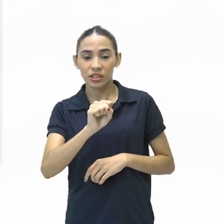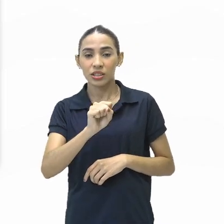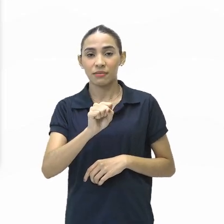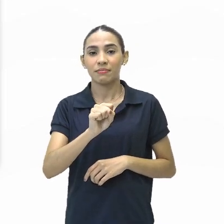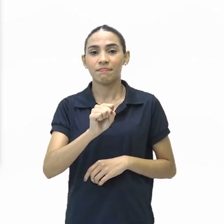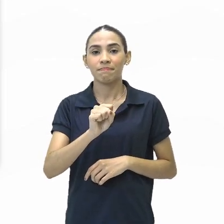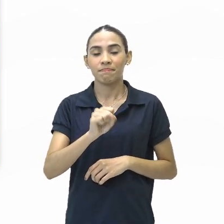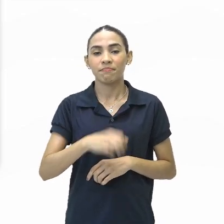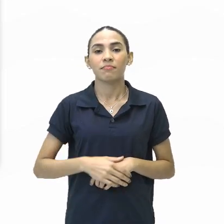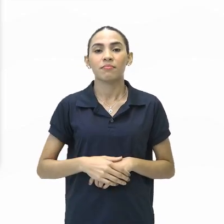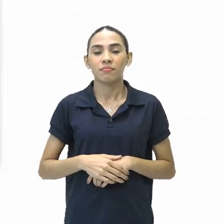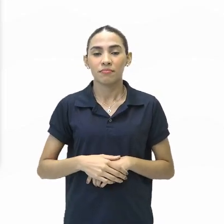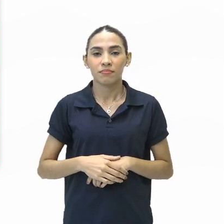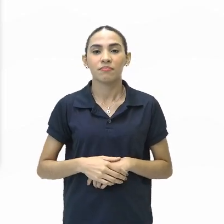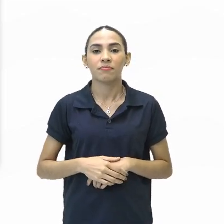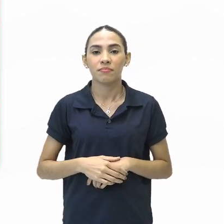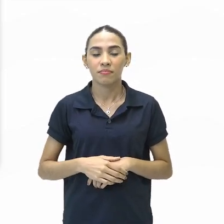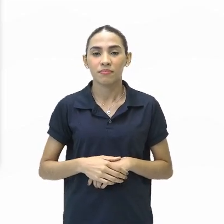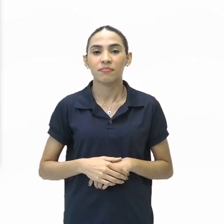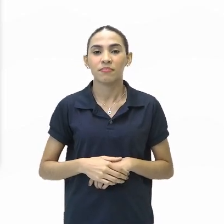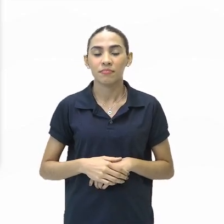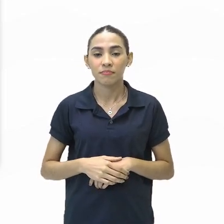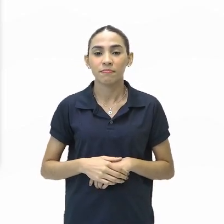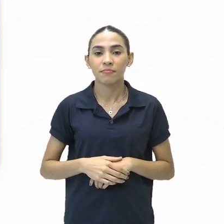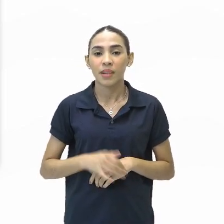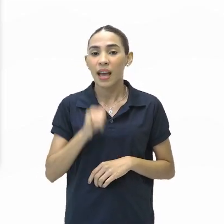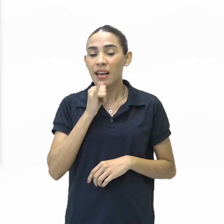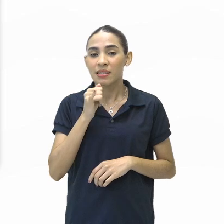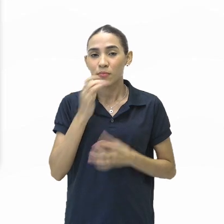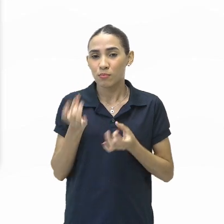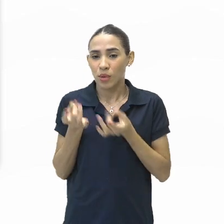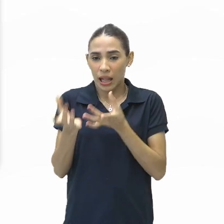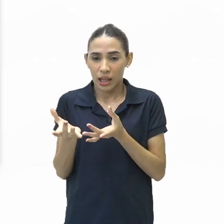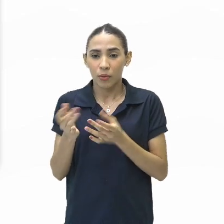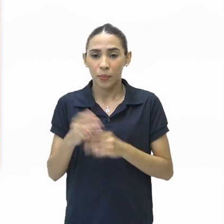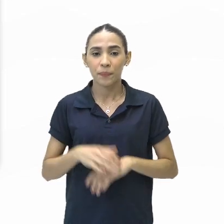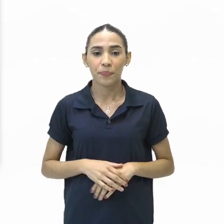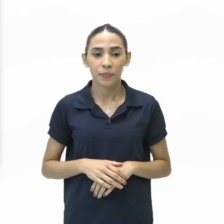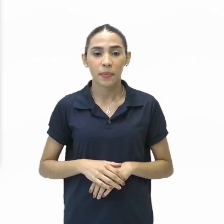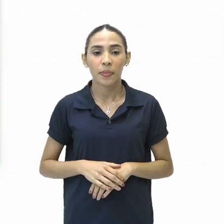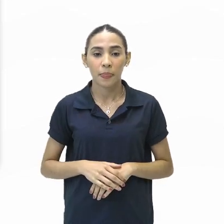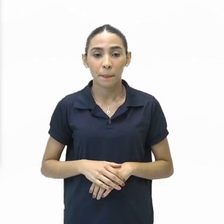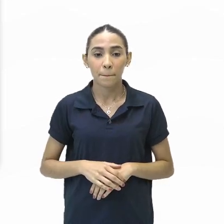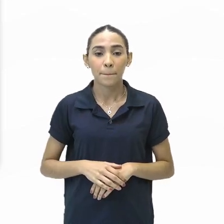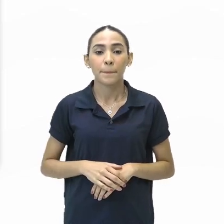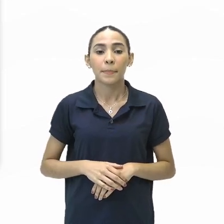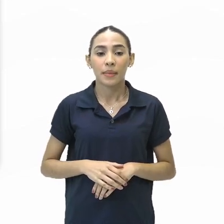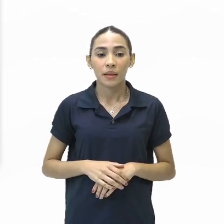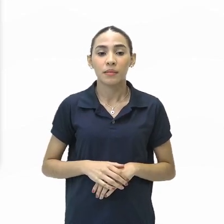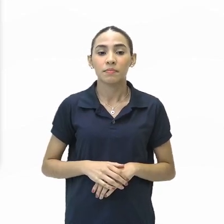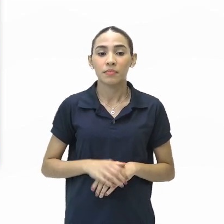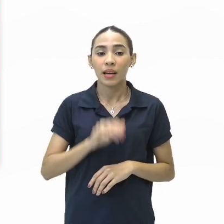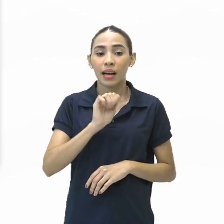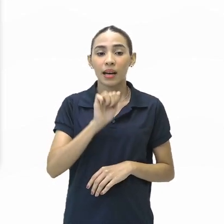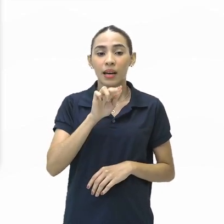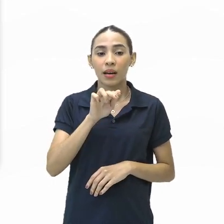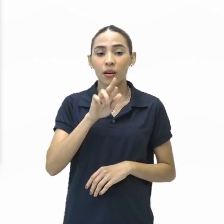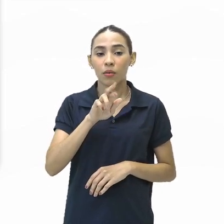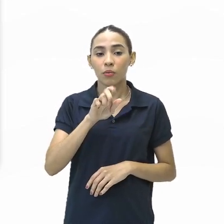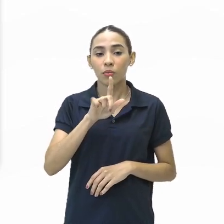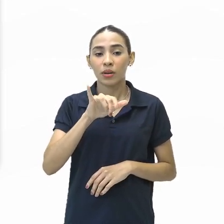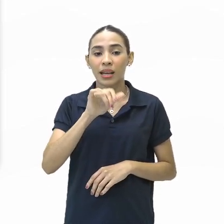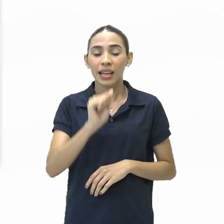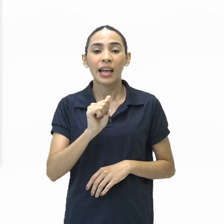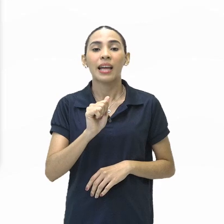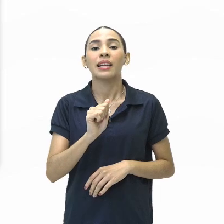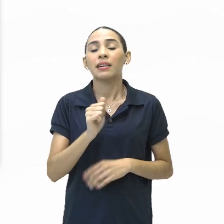traiu, largou, vou botar como senhora, né, Aurélia, se regenera, e a Aurélia, o que a Aurélia